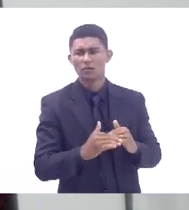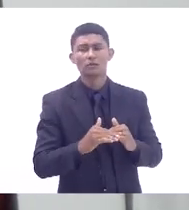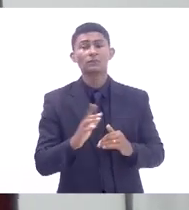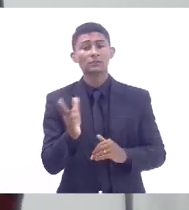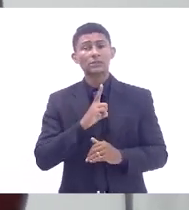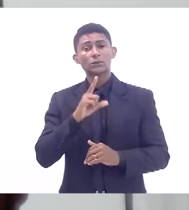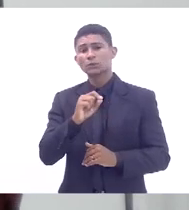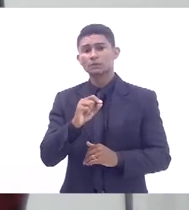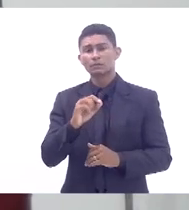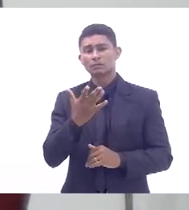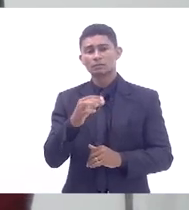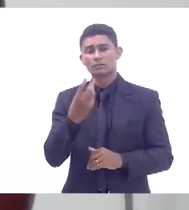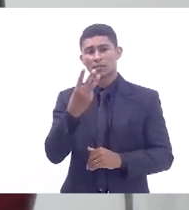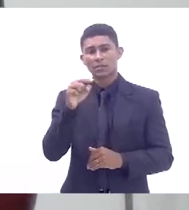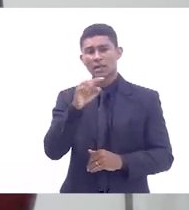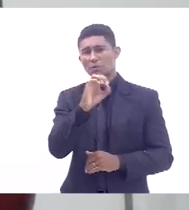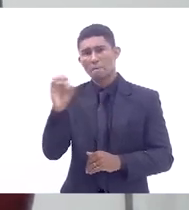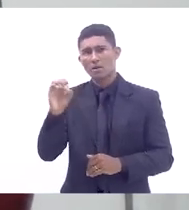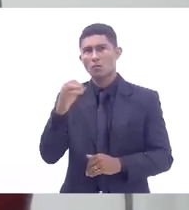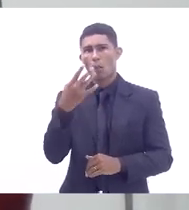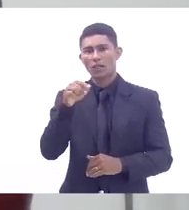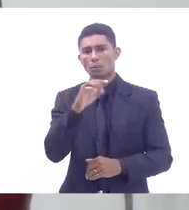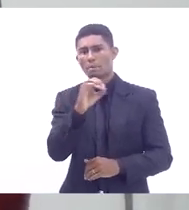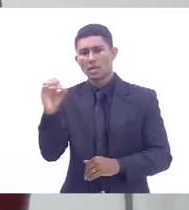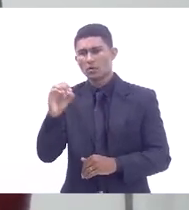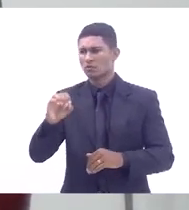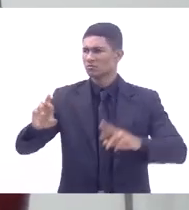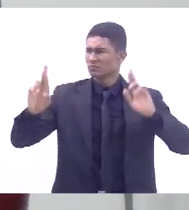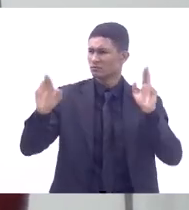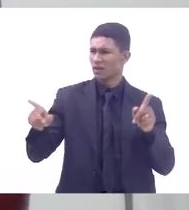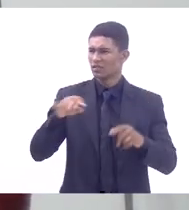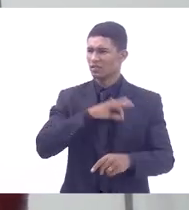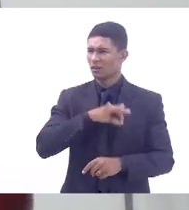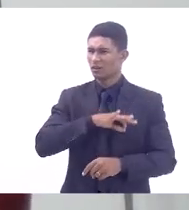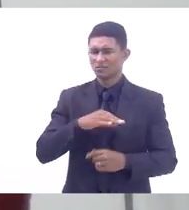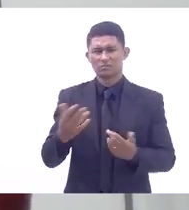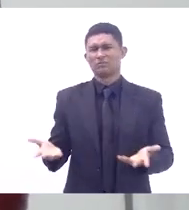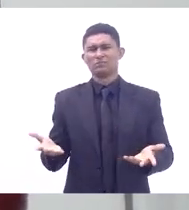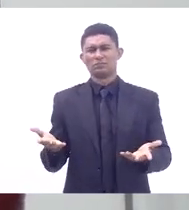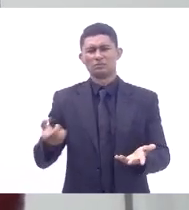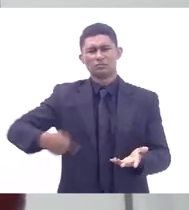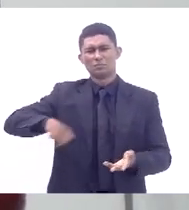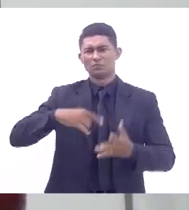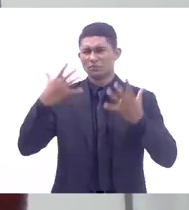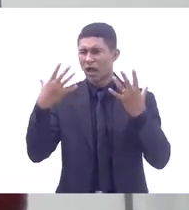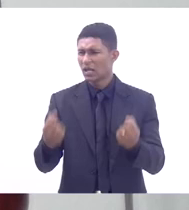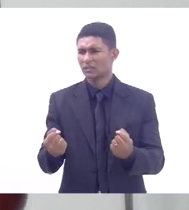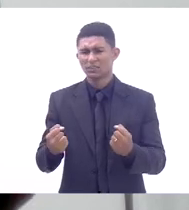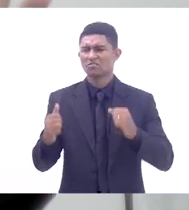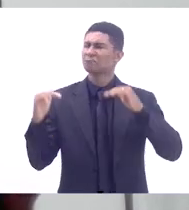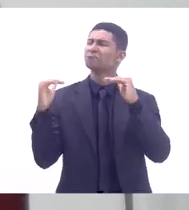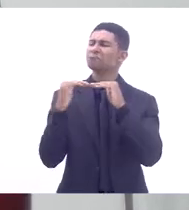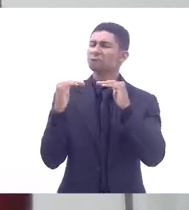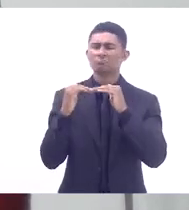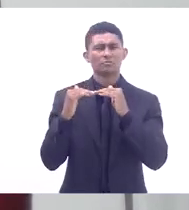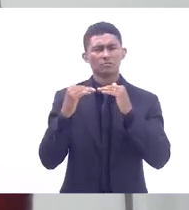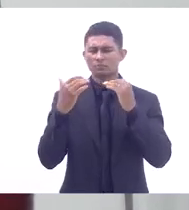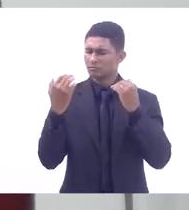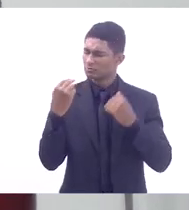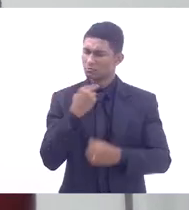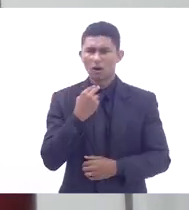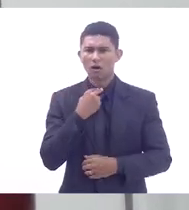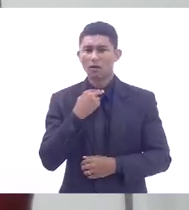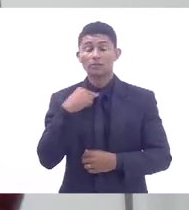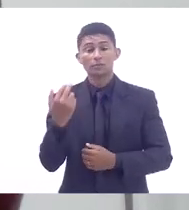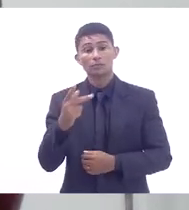torno de três a quatro mil dependendo da categoria né e o isso a gente não pode mais compactuar e o perceber